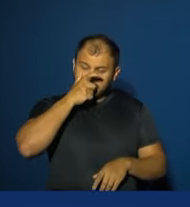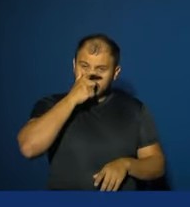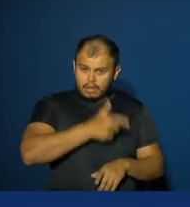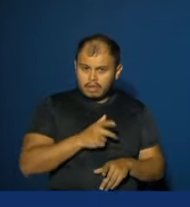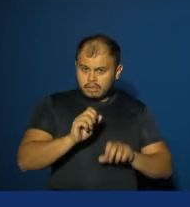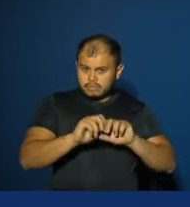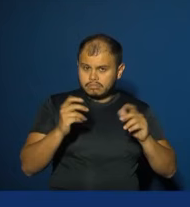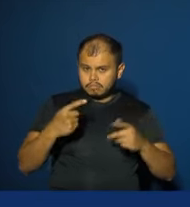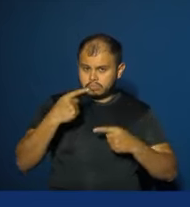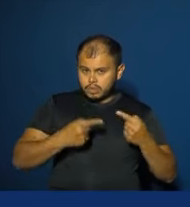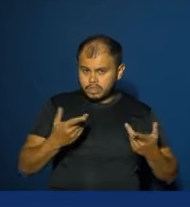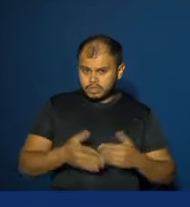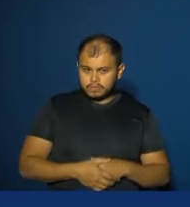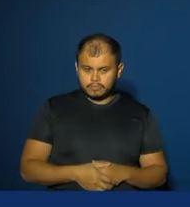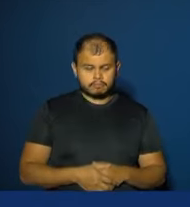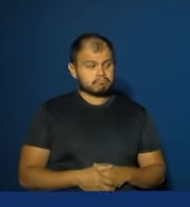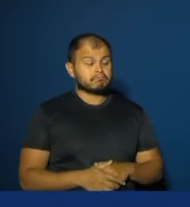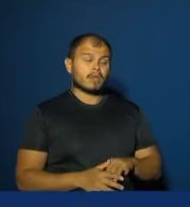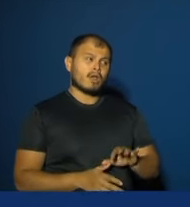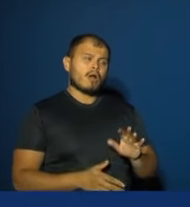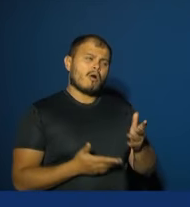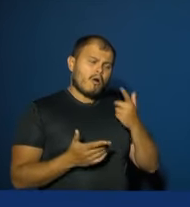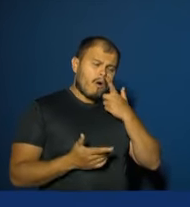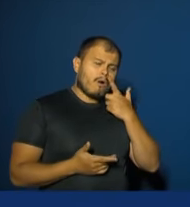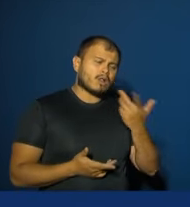né? Olha, deixa eu te falar, não tem